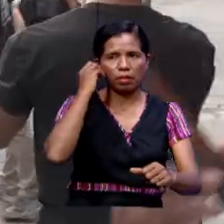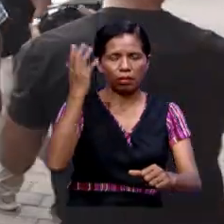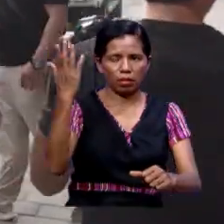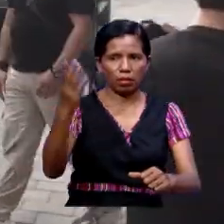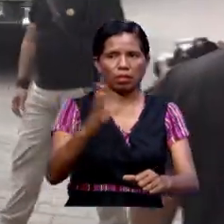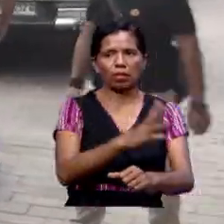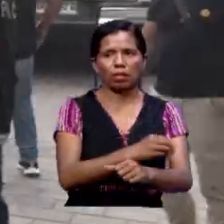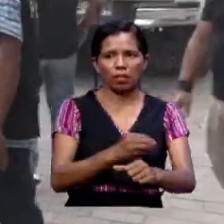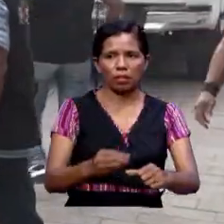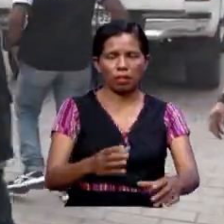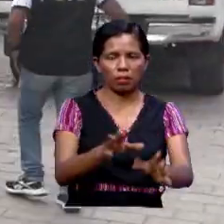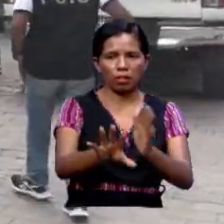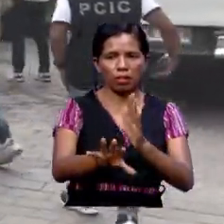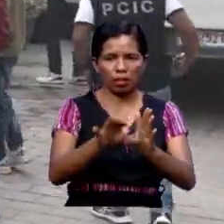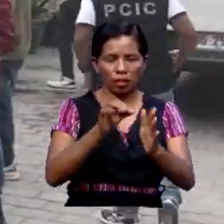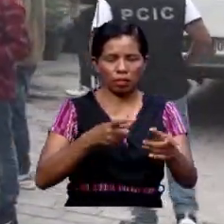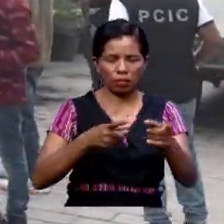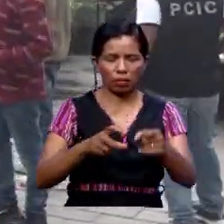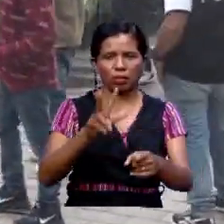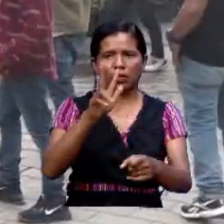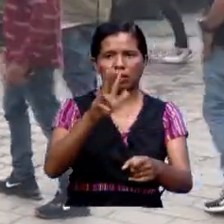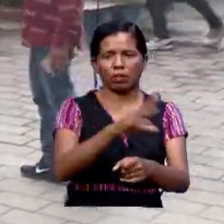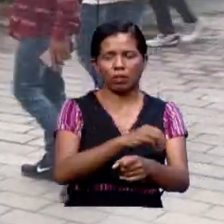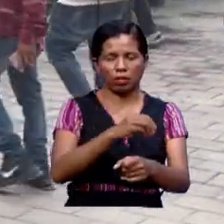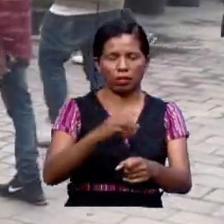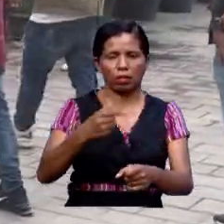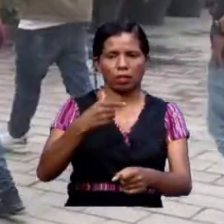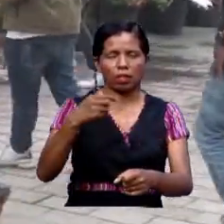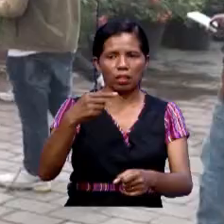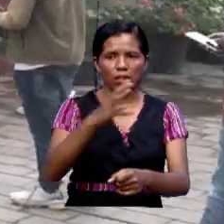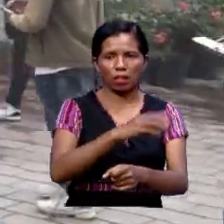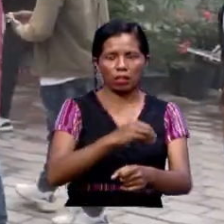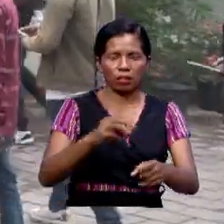fomento, consegue retantar pistola tolo, gás lacrimogênio